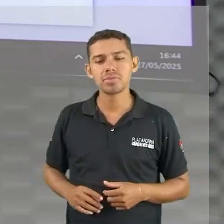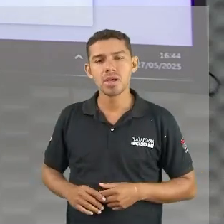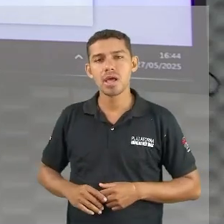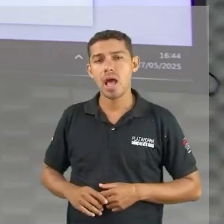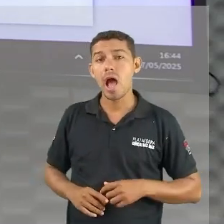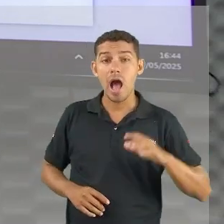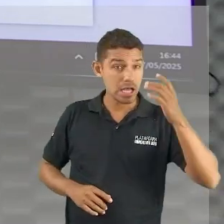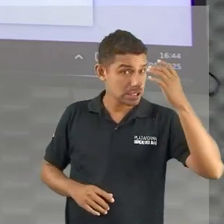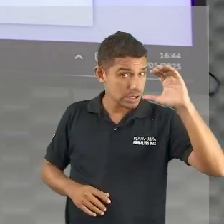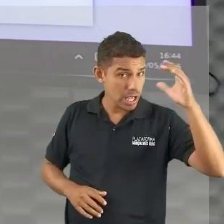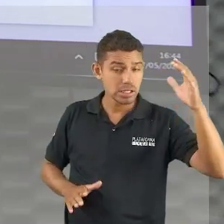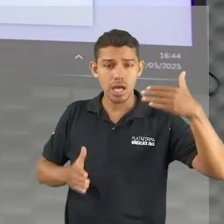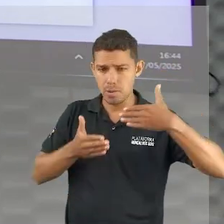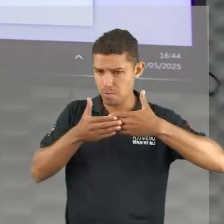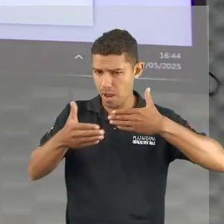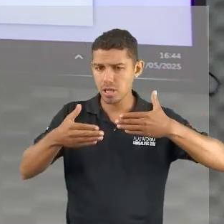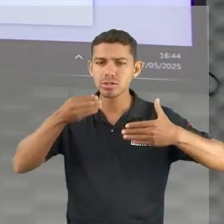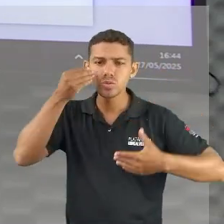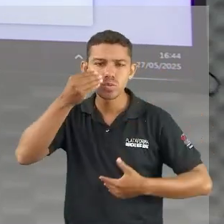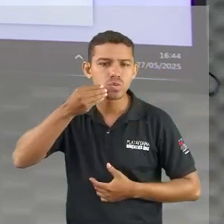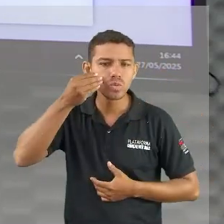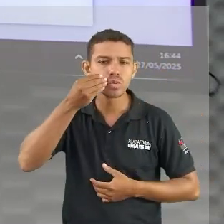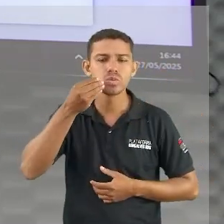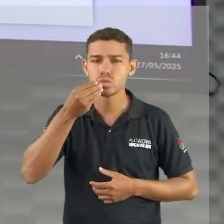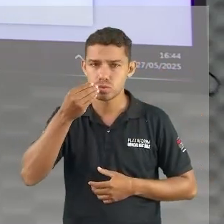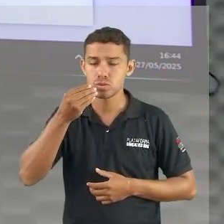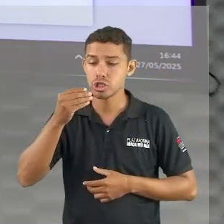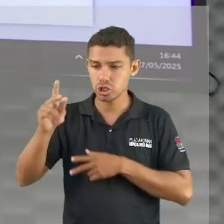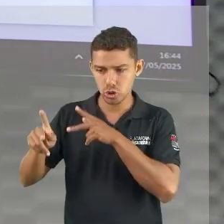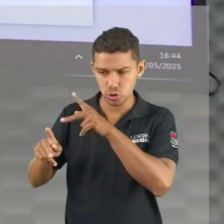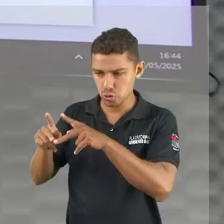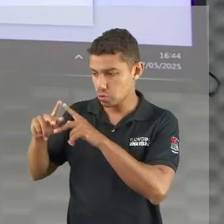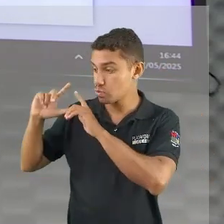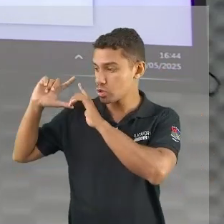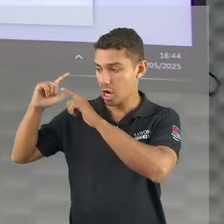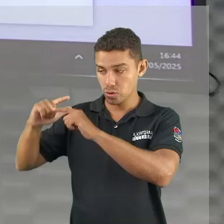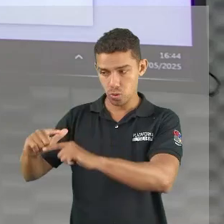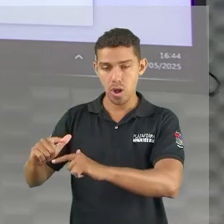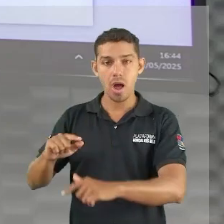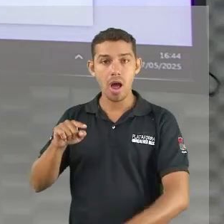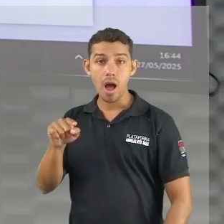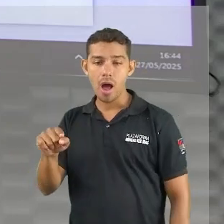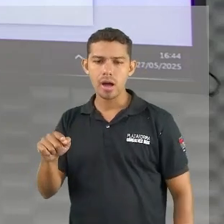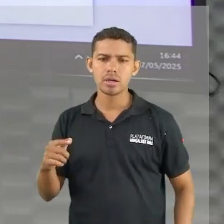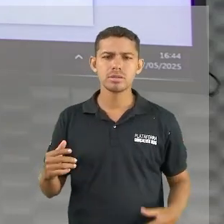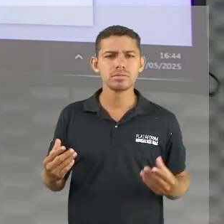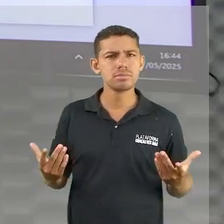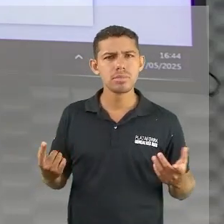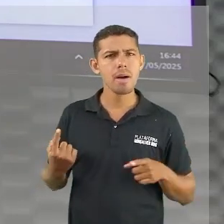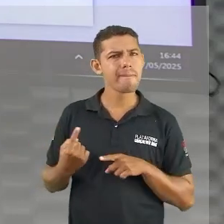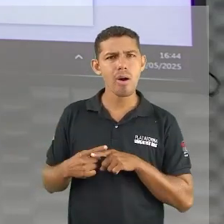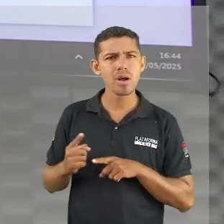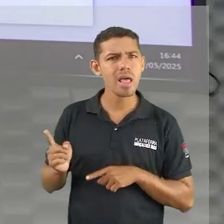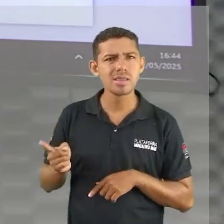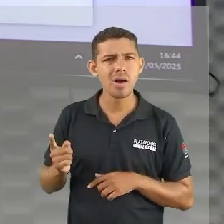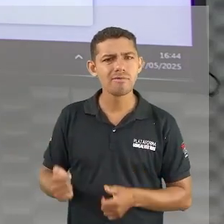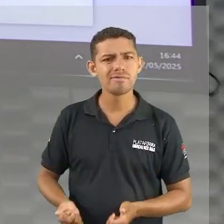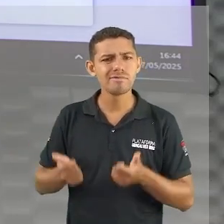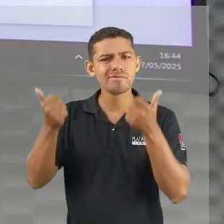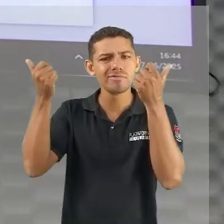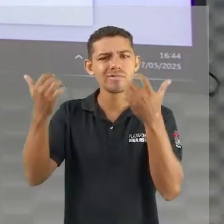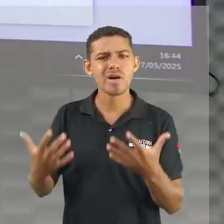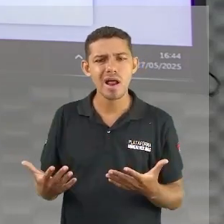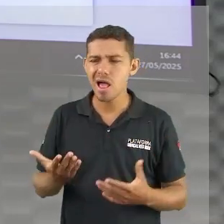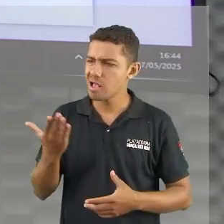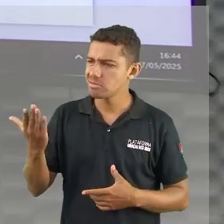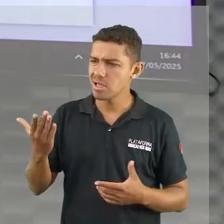é feita a partir de conhecimentos de outros povos, então por que não falar de um conhecimento indígena de uma